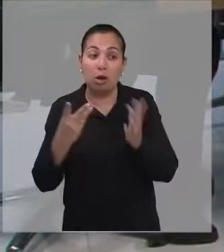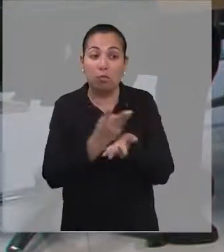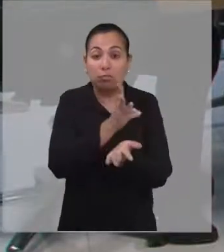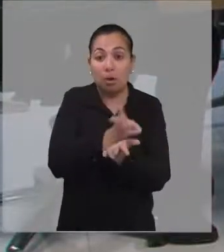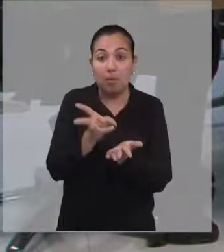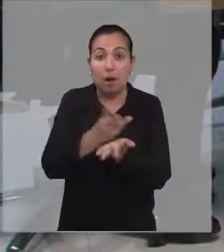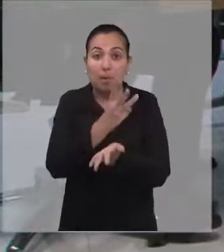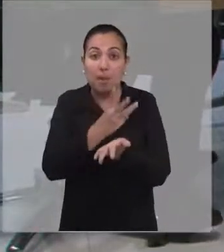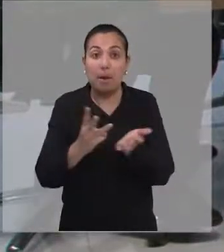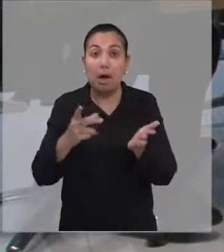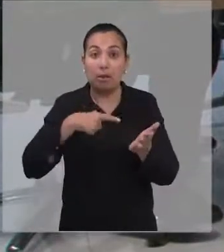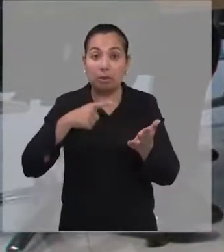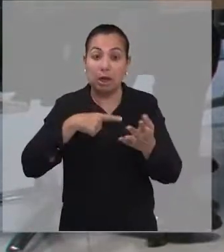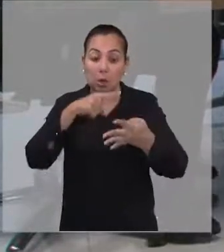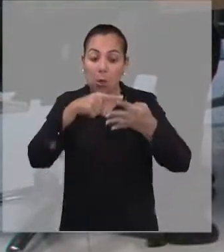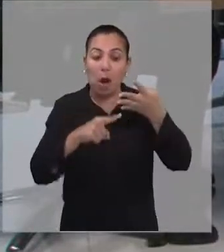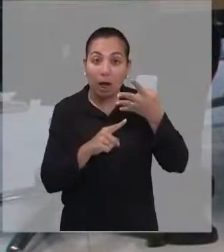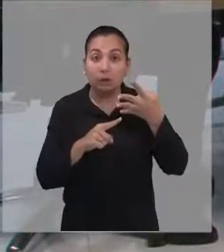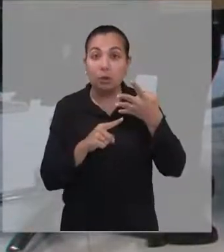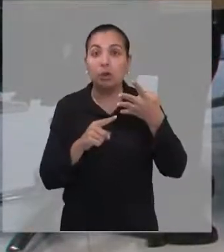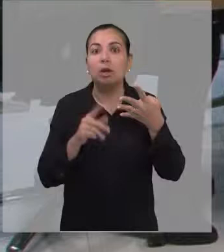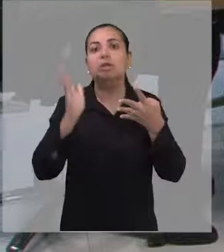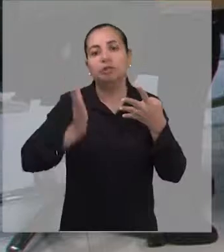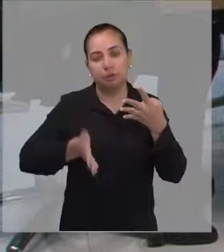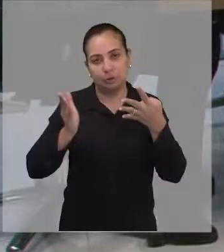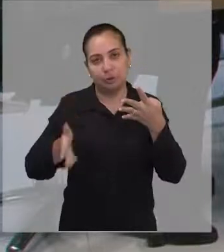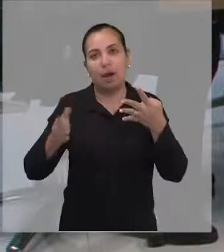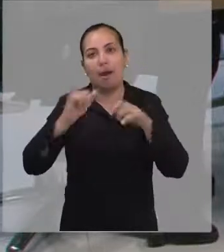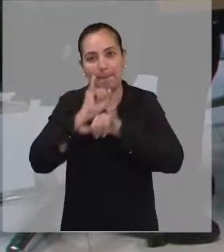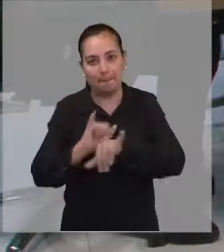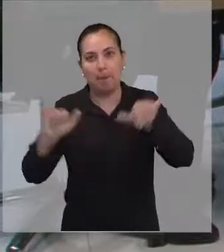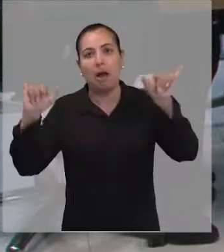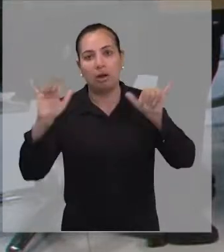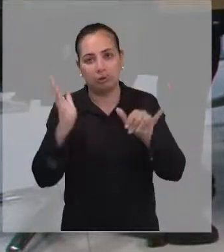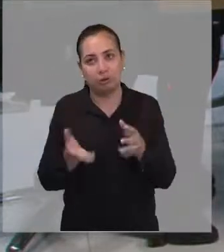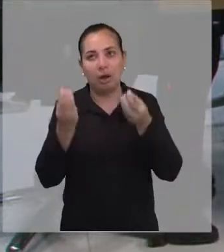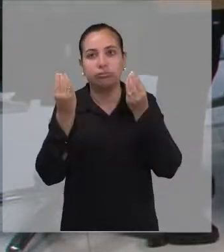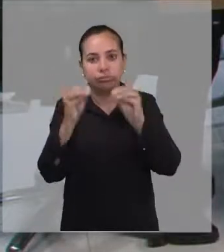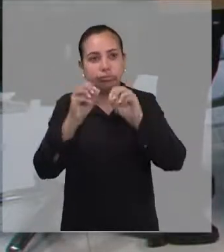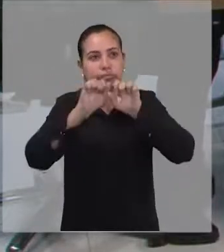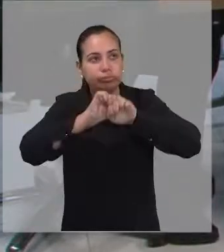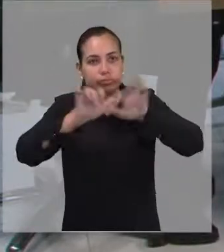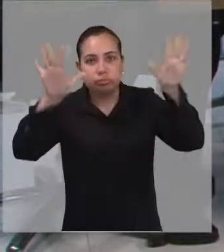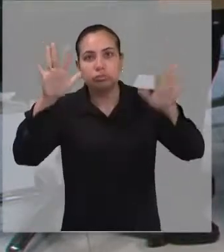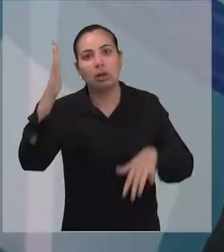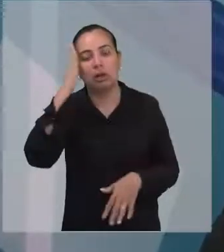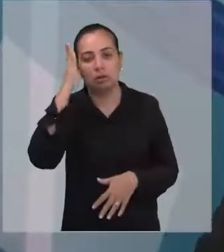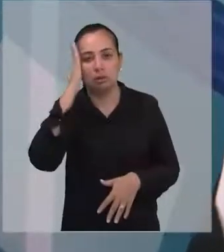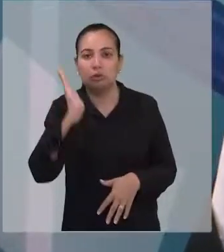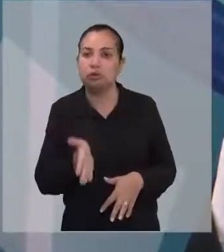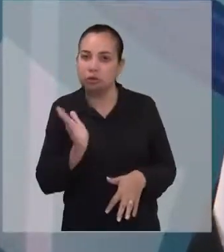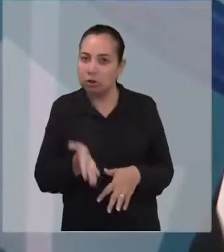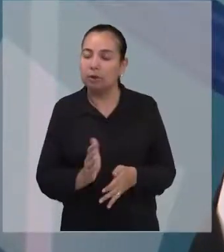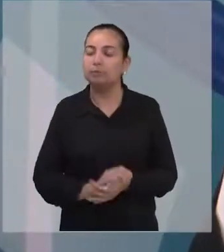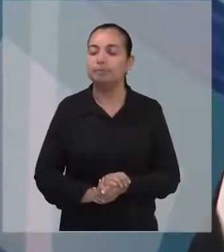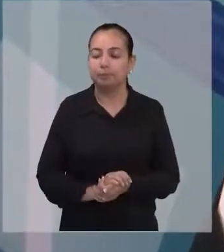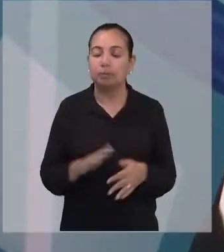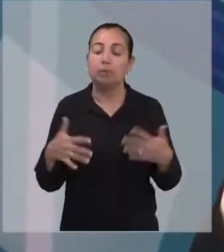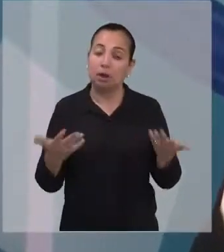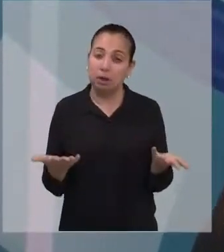Os diálogos que geraram as a 4 parte matérias. que foi publicada, né? Bom, agora, o que eu penso para a gente falar em